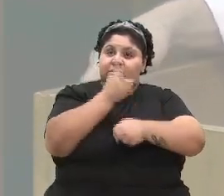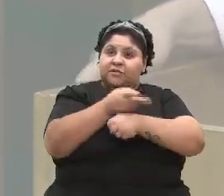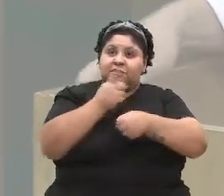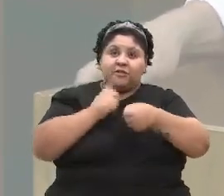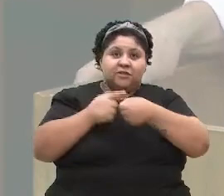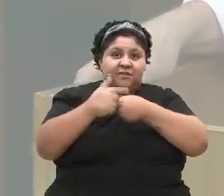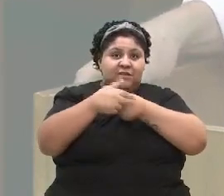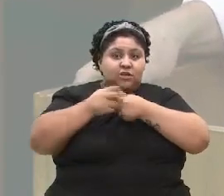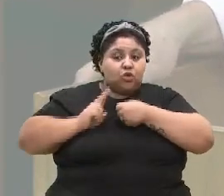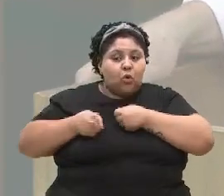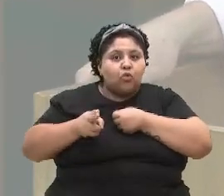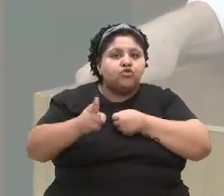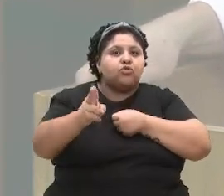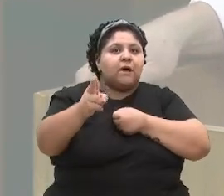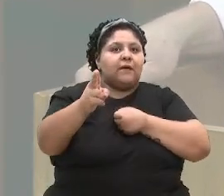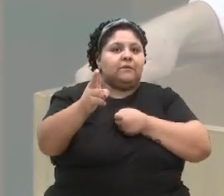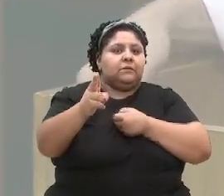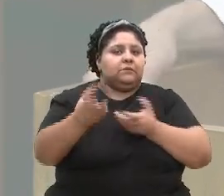para frente.